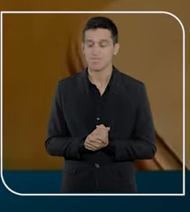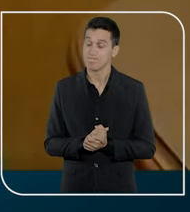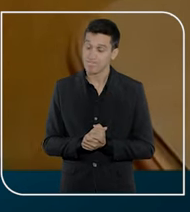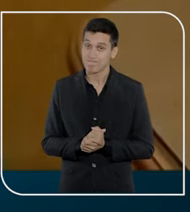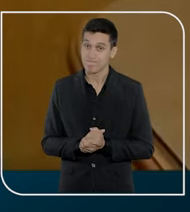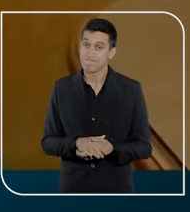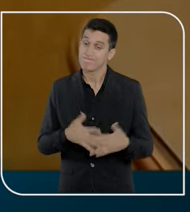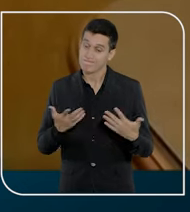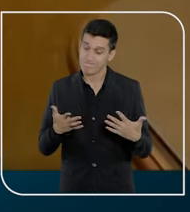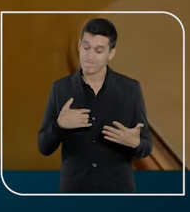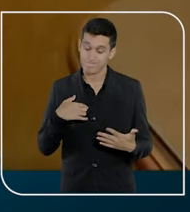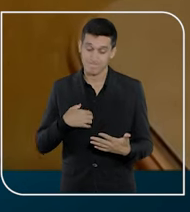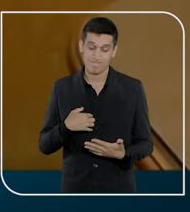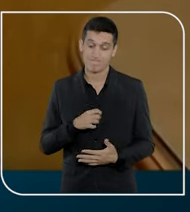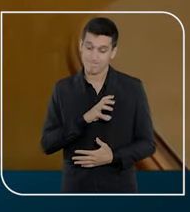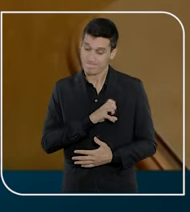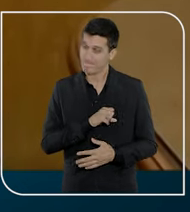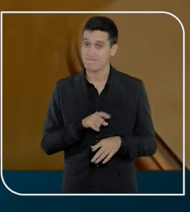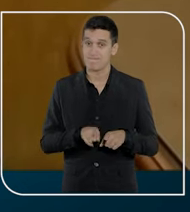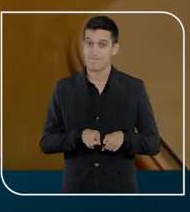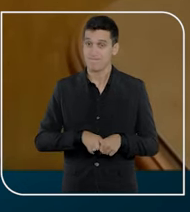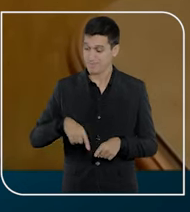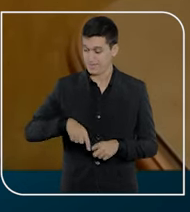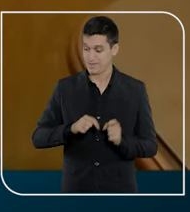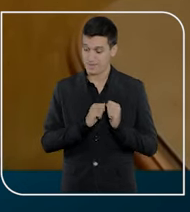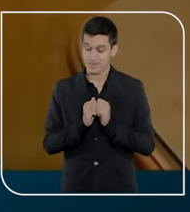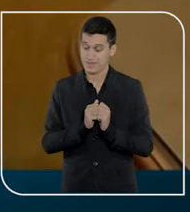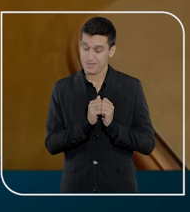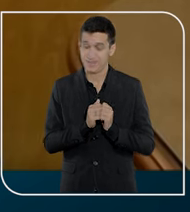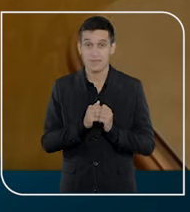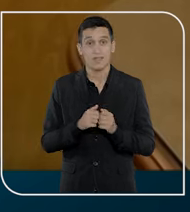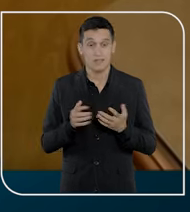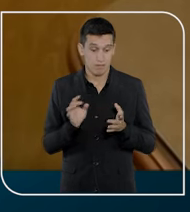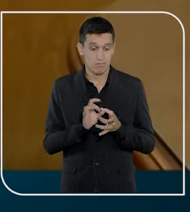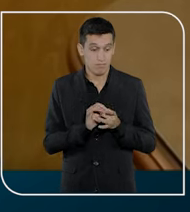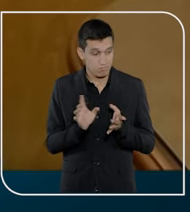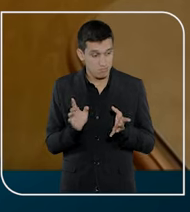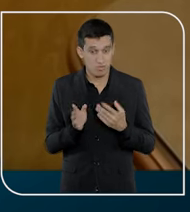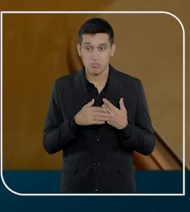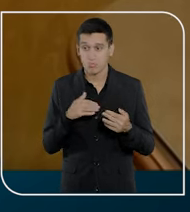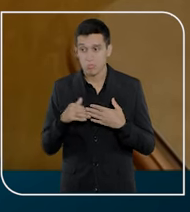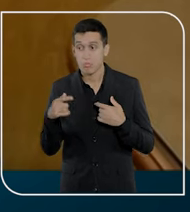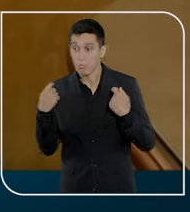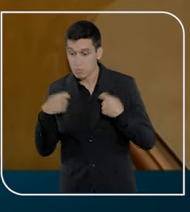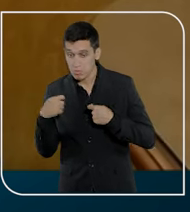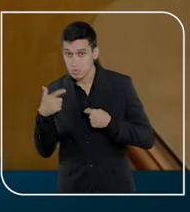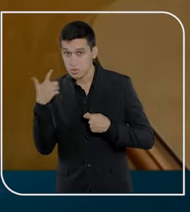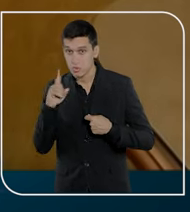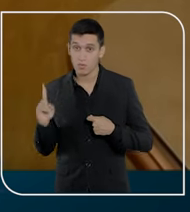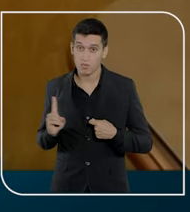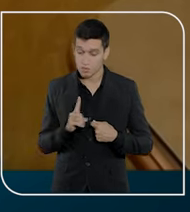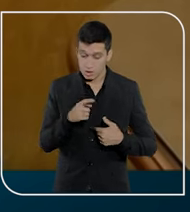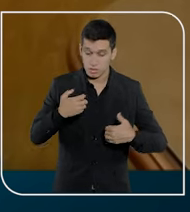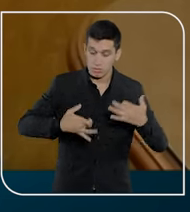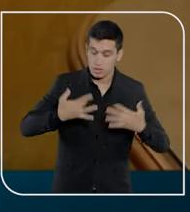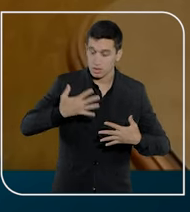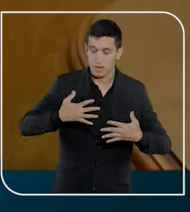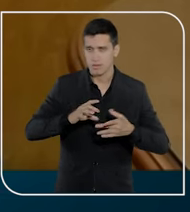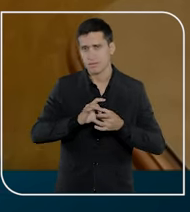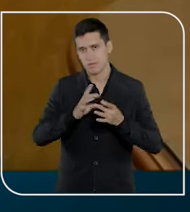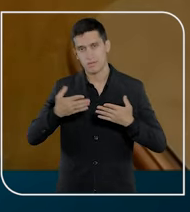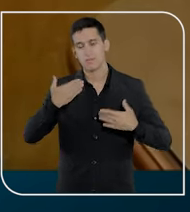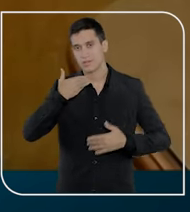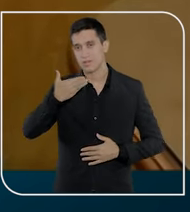Fátima, eu adorei participar, e fico à disposição de vocês para qualquer outra